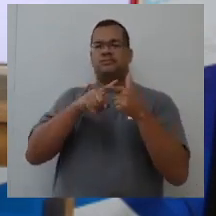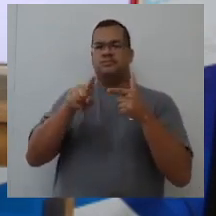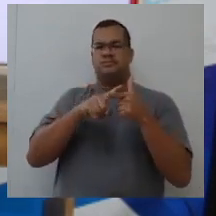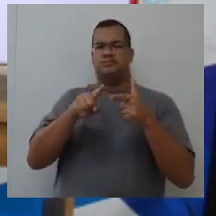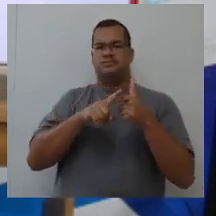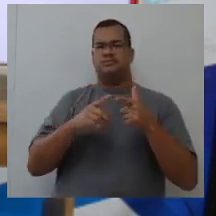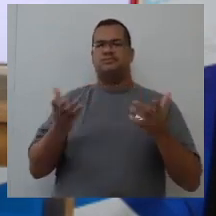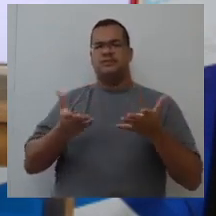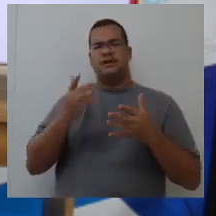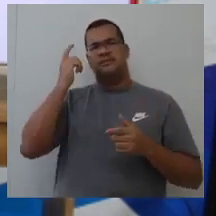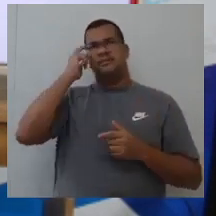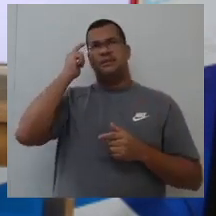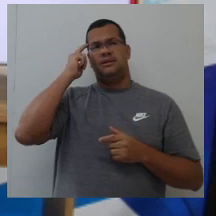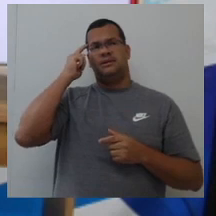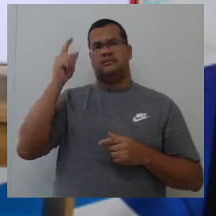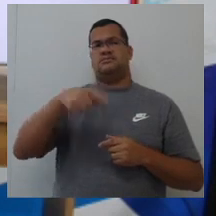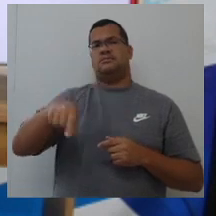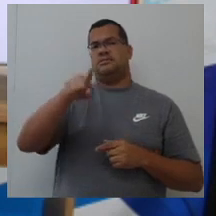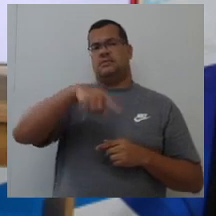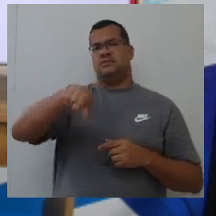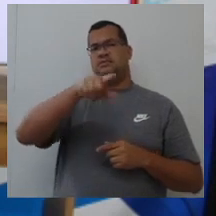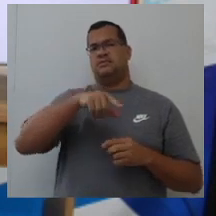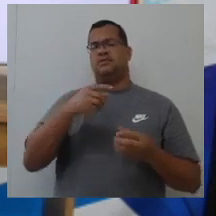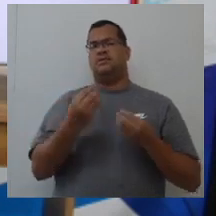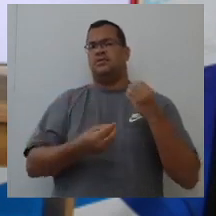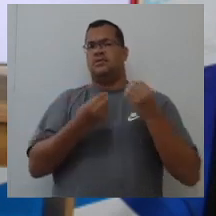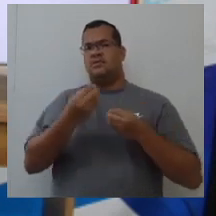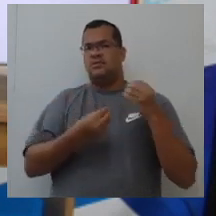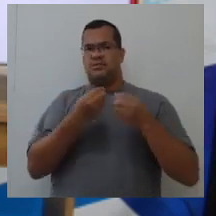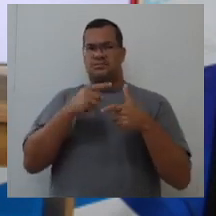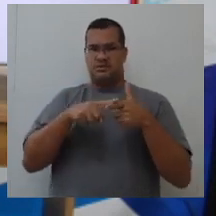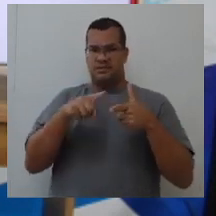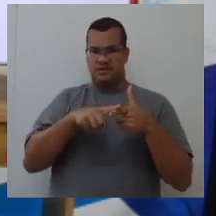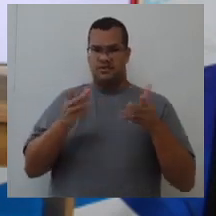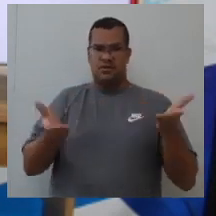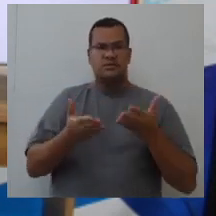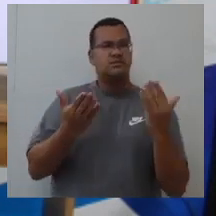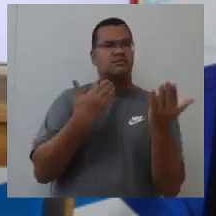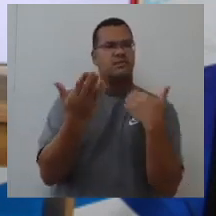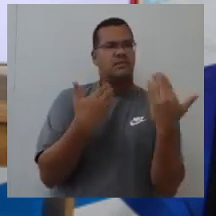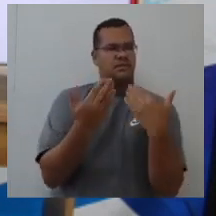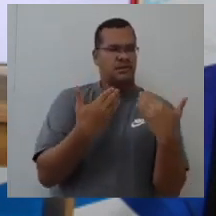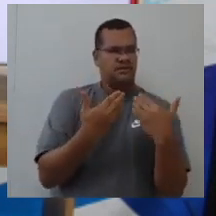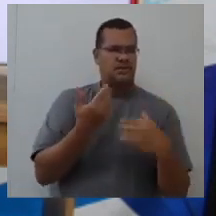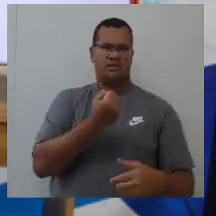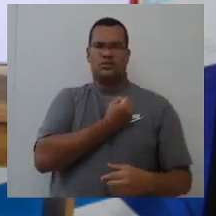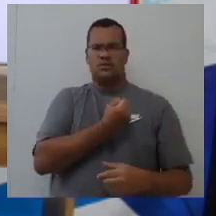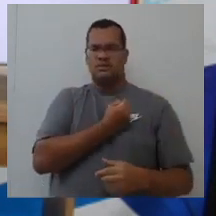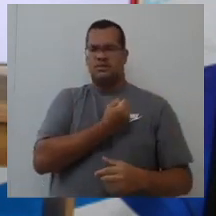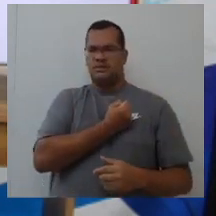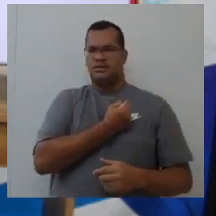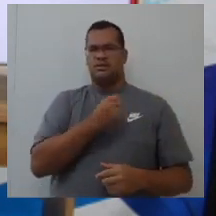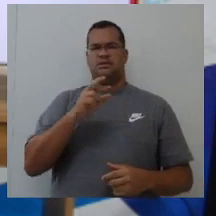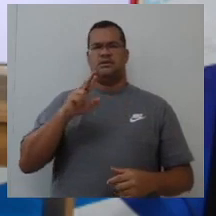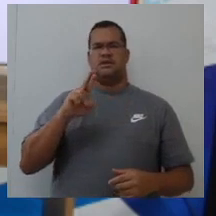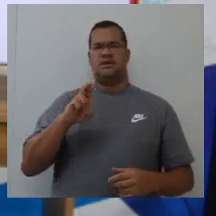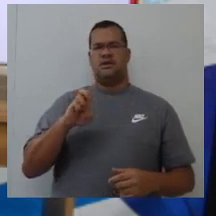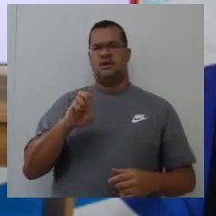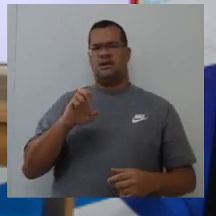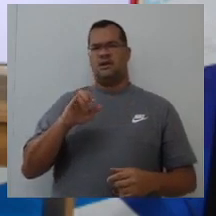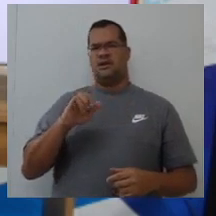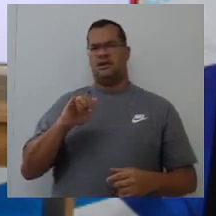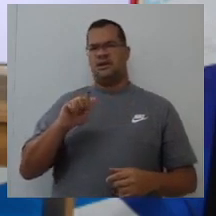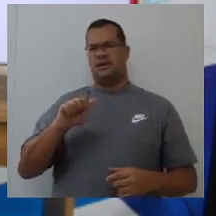tá bom? Eu quero pensar com você aqui uma situação, problema. Hoje a gente vai bater papo sobre números reais. E o que seria